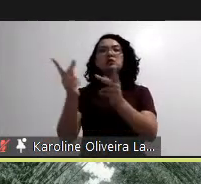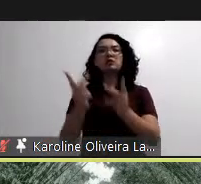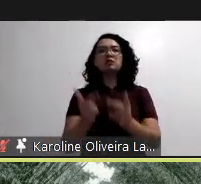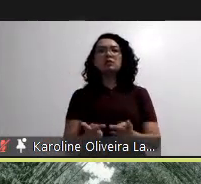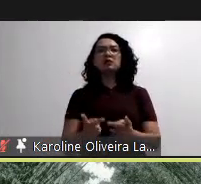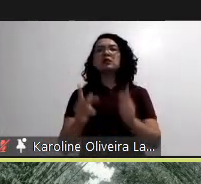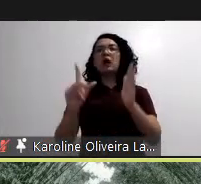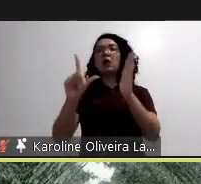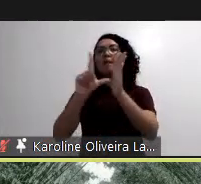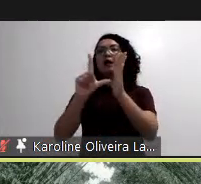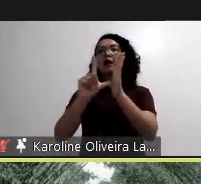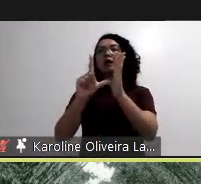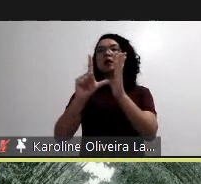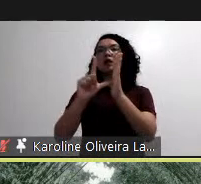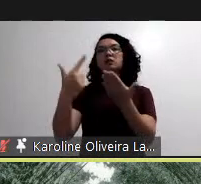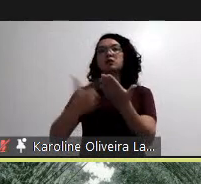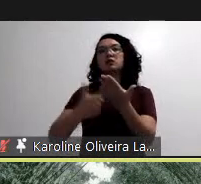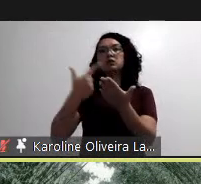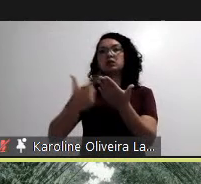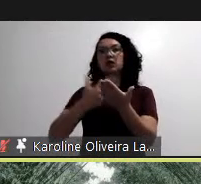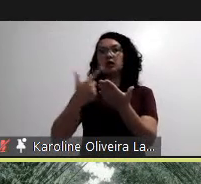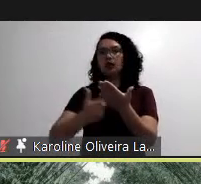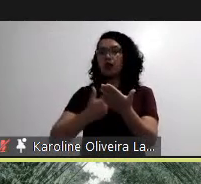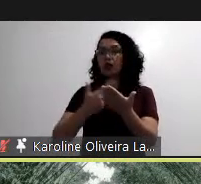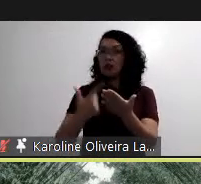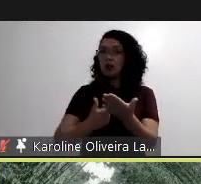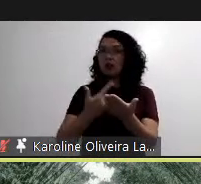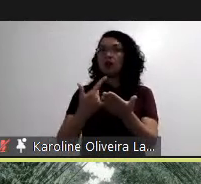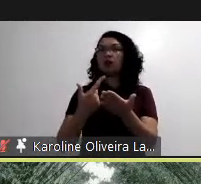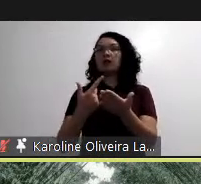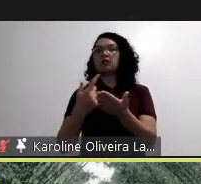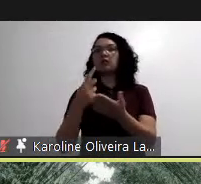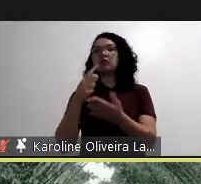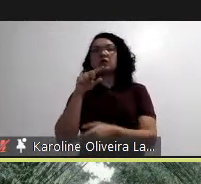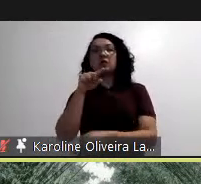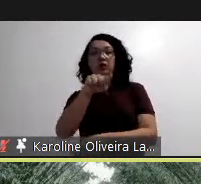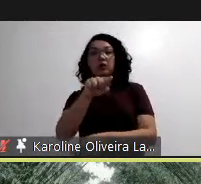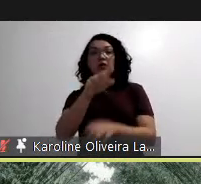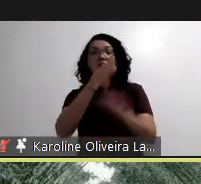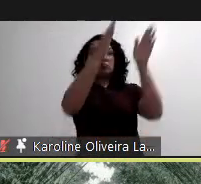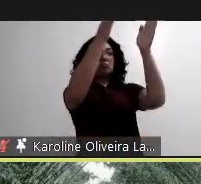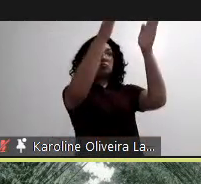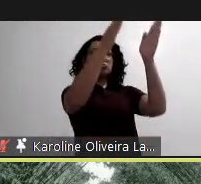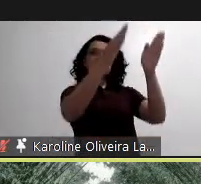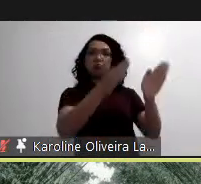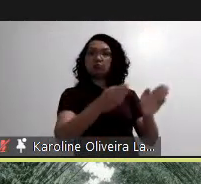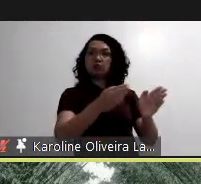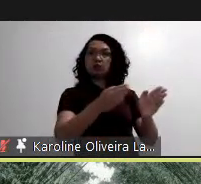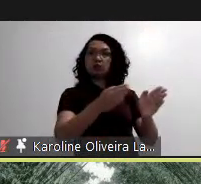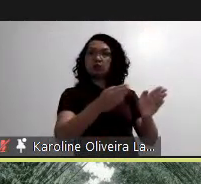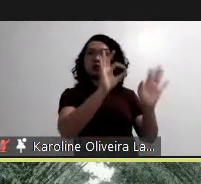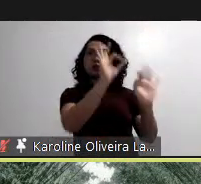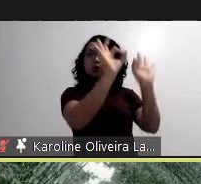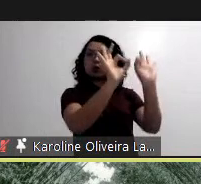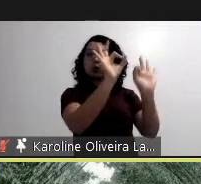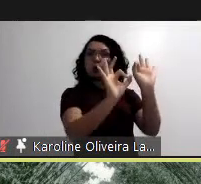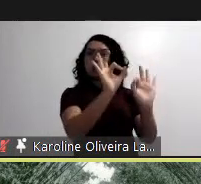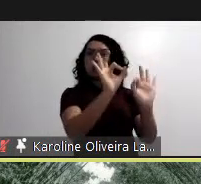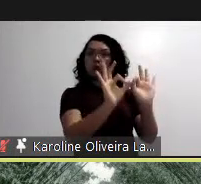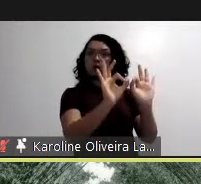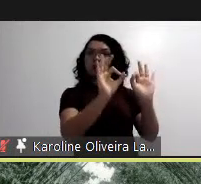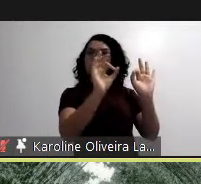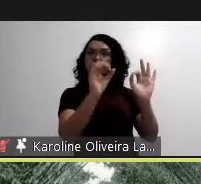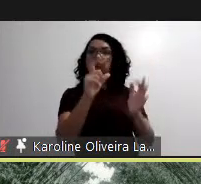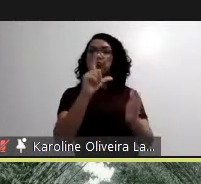surpresa de que eles tinham, né, nas suas estantes, Este livro que vocês estão vendo